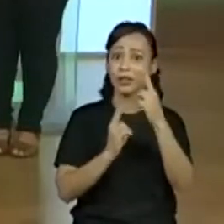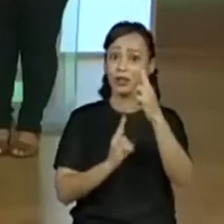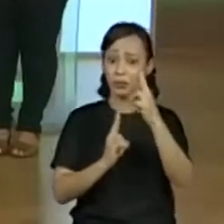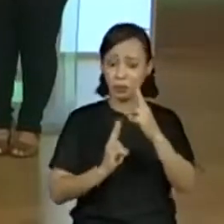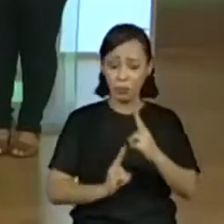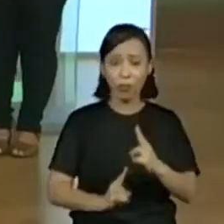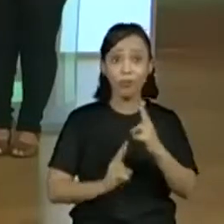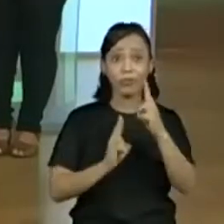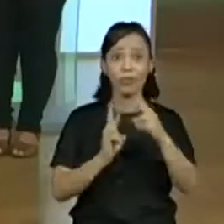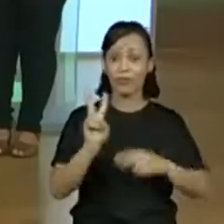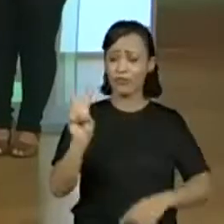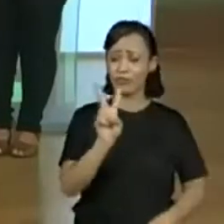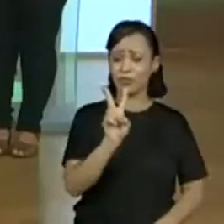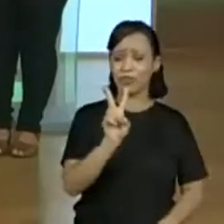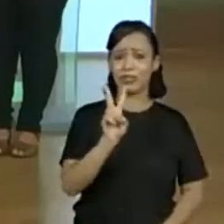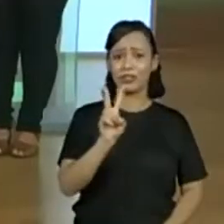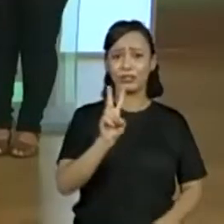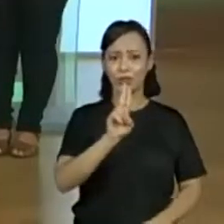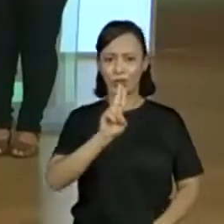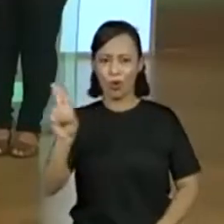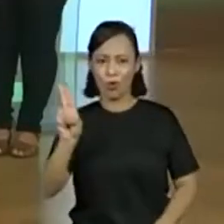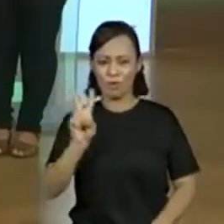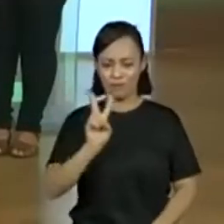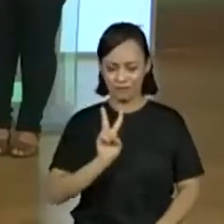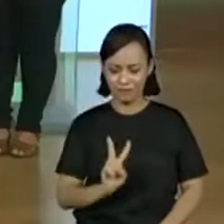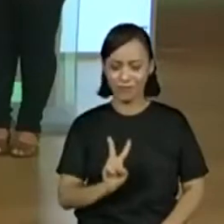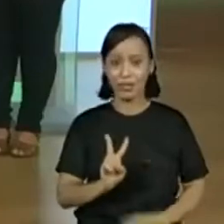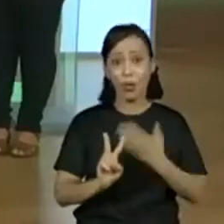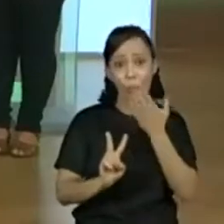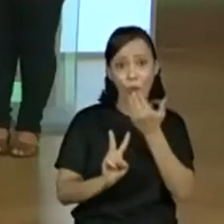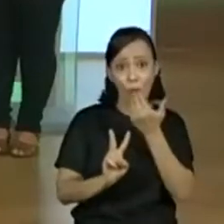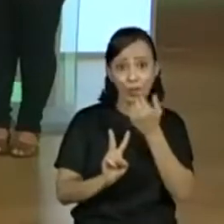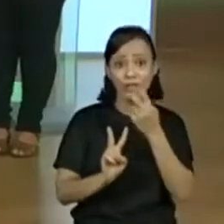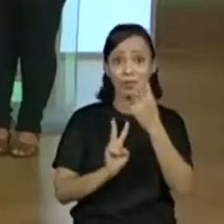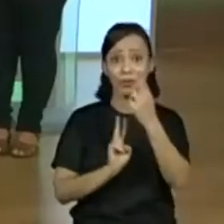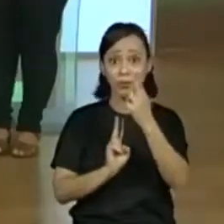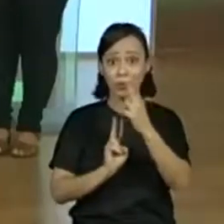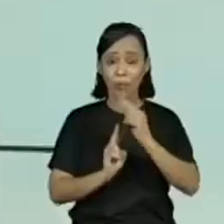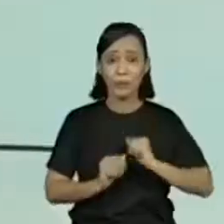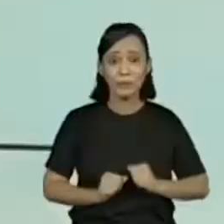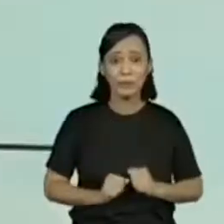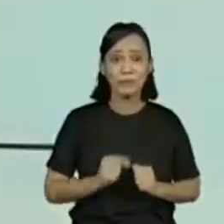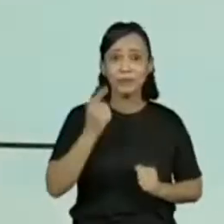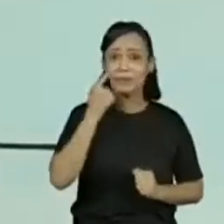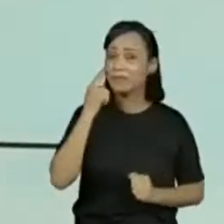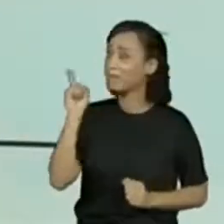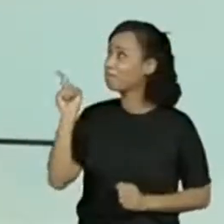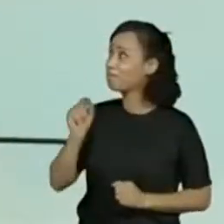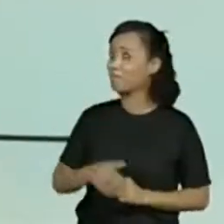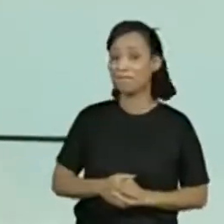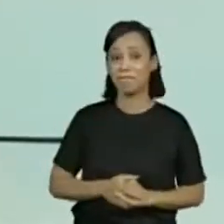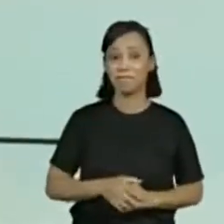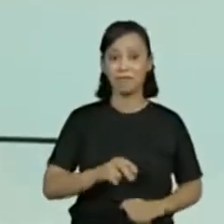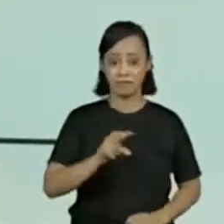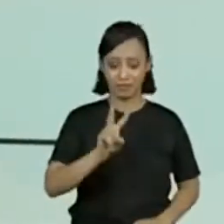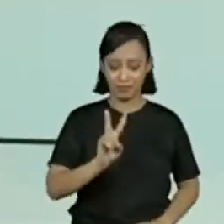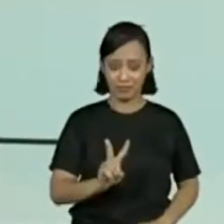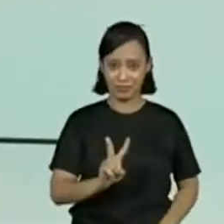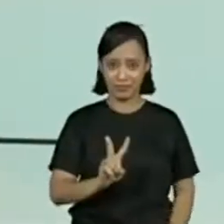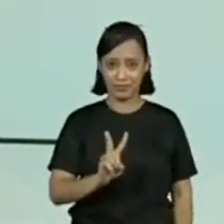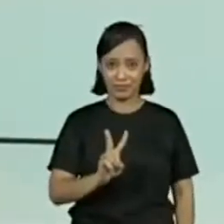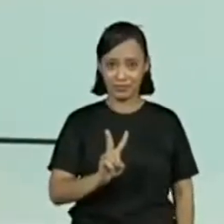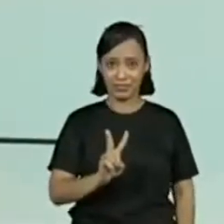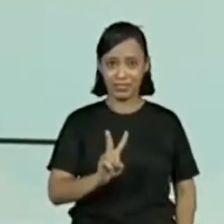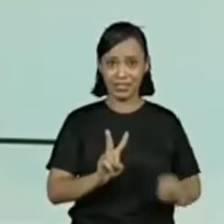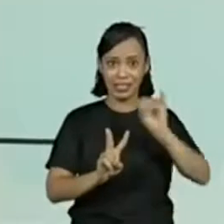as escritas das duas crianças Olhem só essa aqui o sumir vi entendi tem no Vitor aí